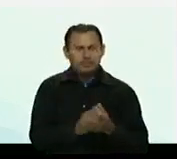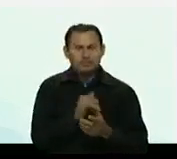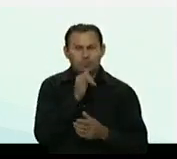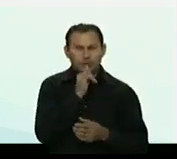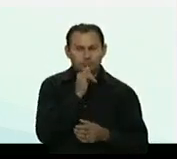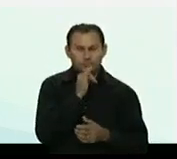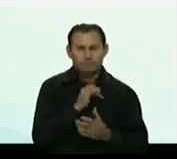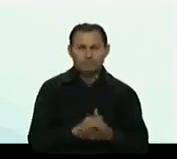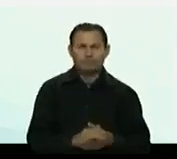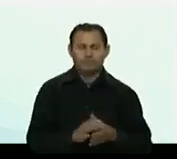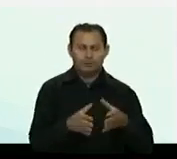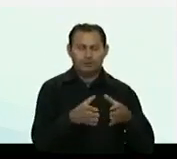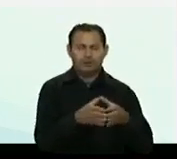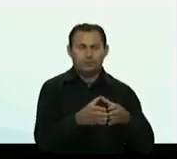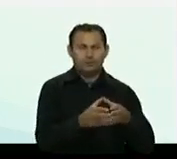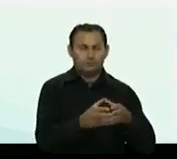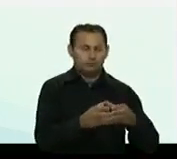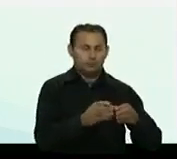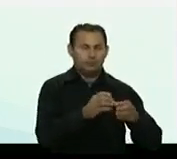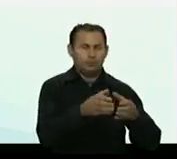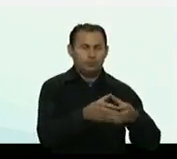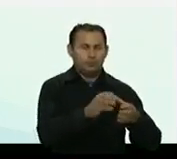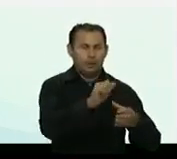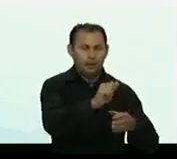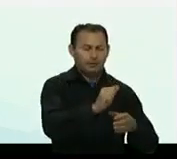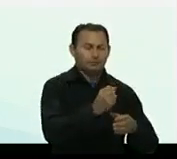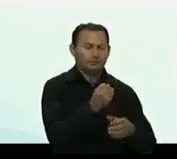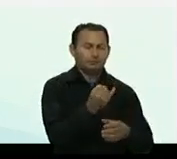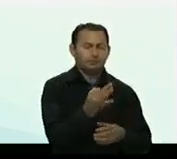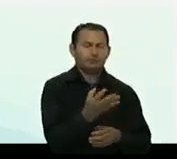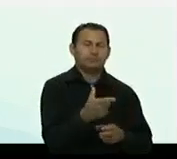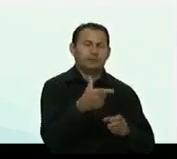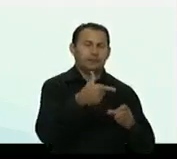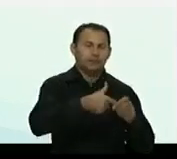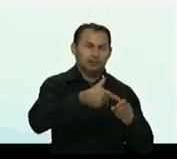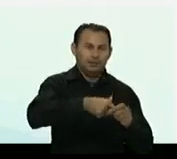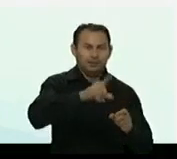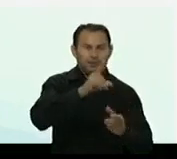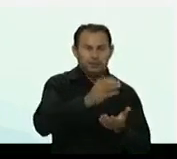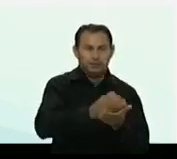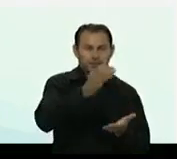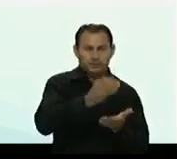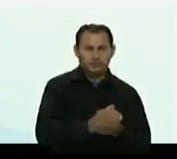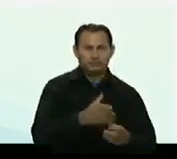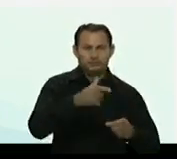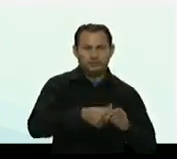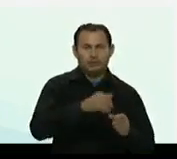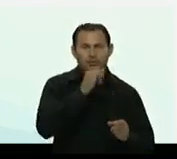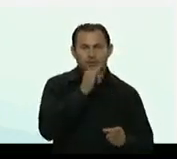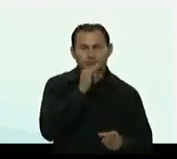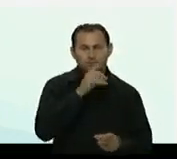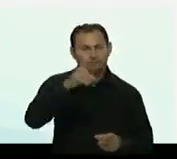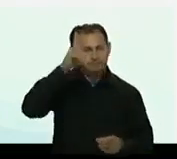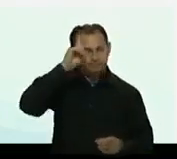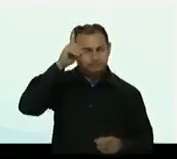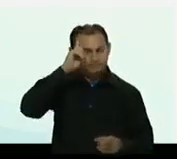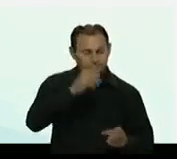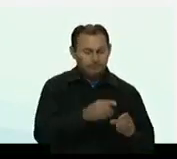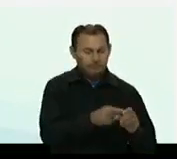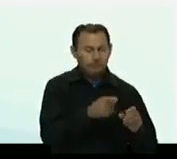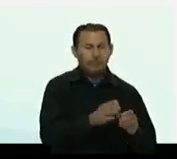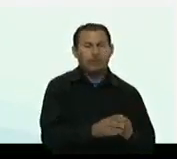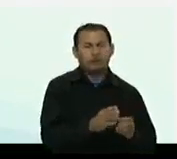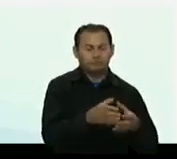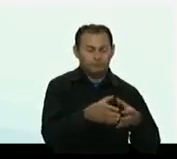exemplo, que o conjunto A é a quantidade de litros de combustível. Fazendo um exemplo do nosso cotidiano.